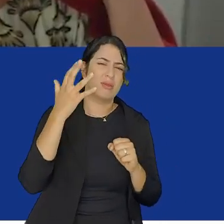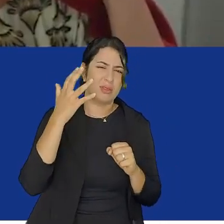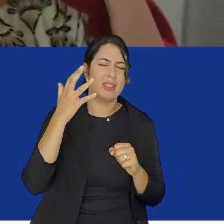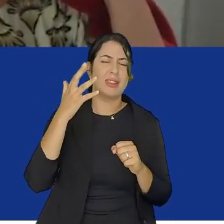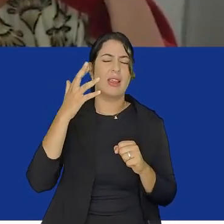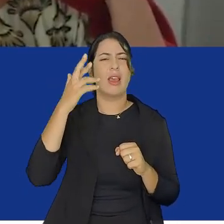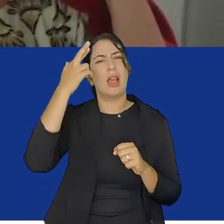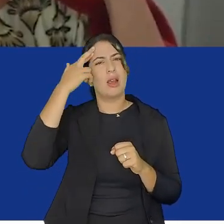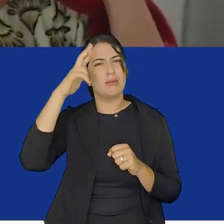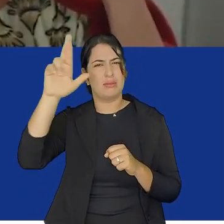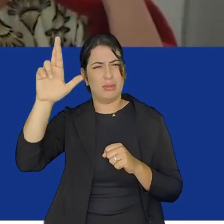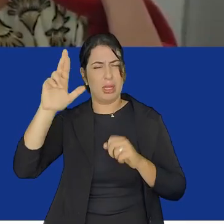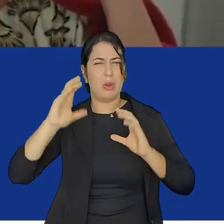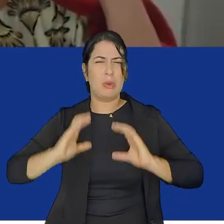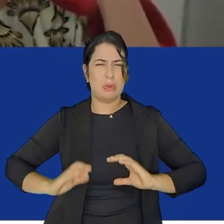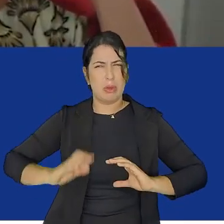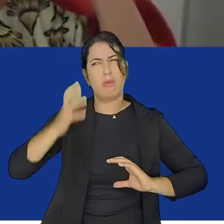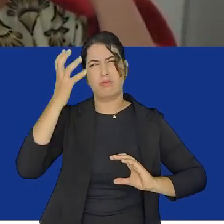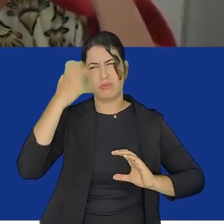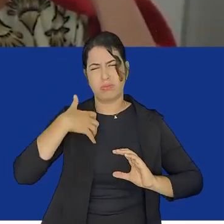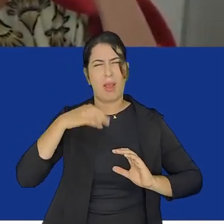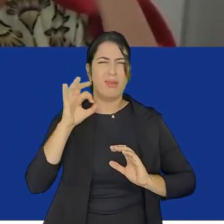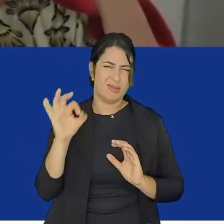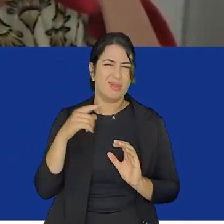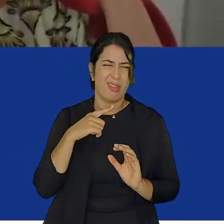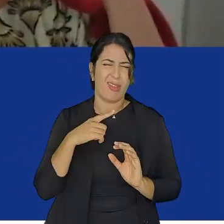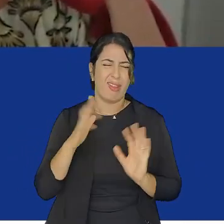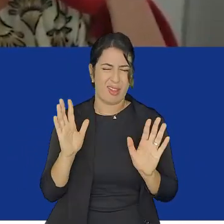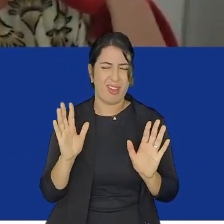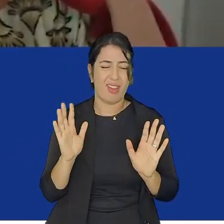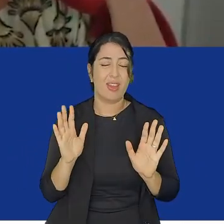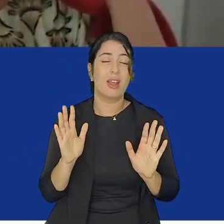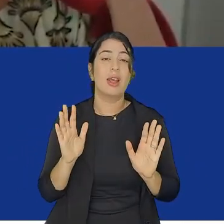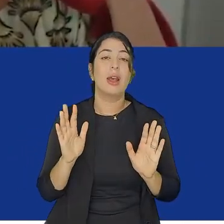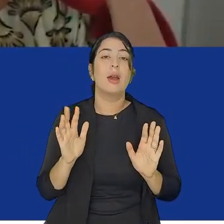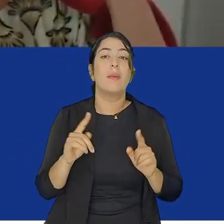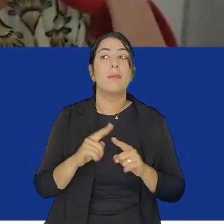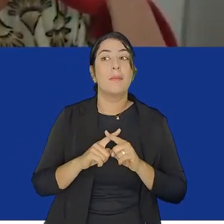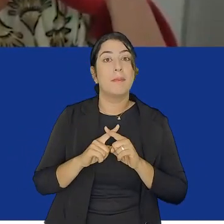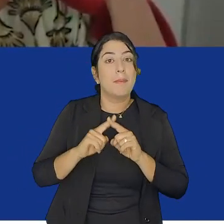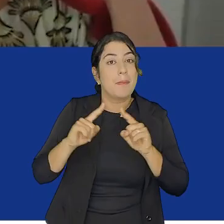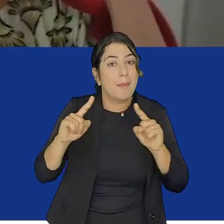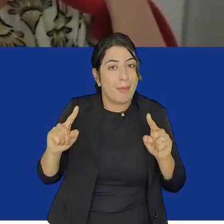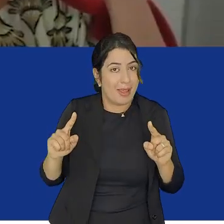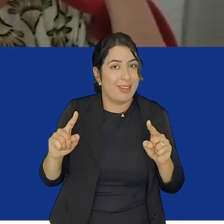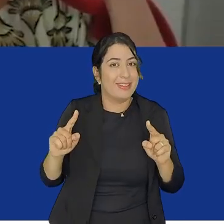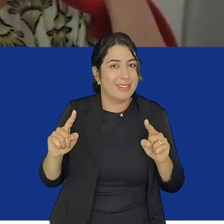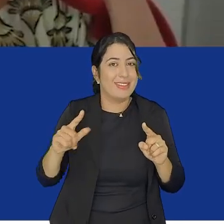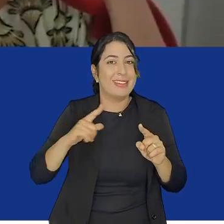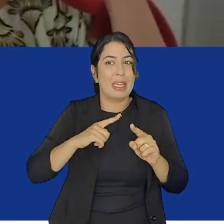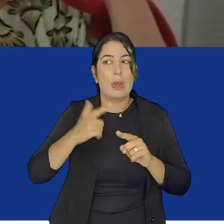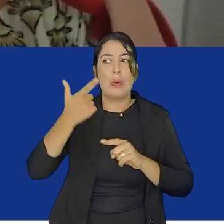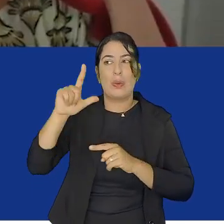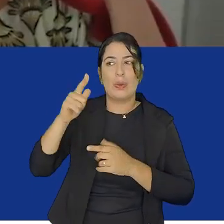completamente equivocado, tem um problema de conduta muito séria, né? Mas isso vai estar apoiado em algumas outras,